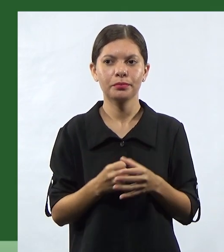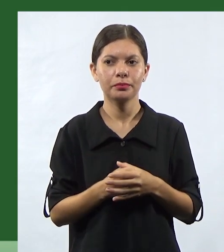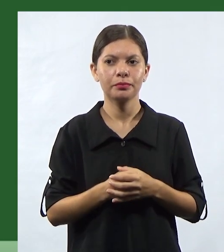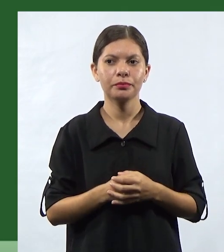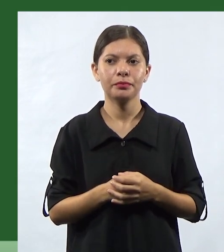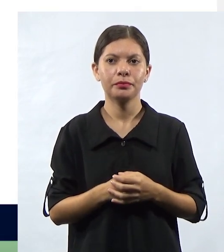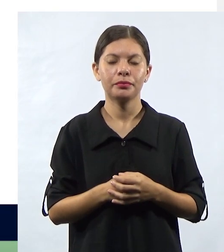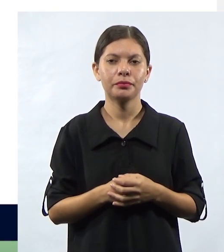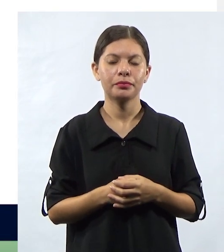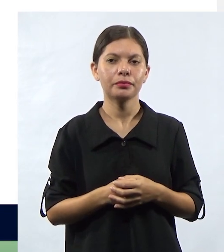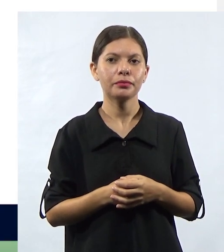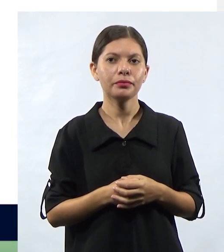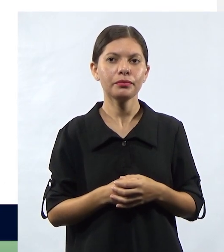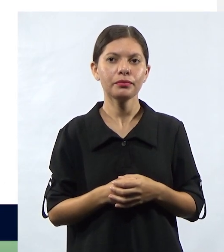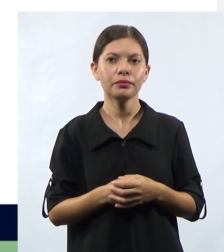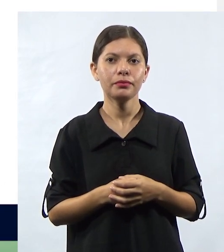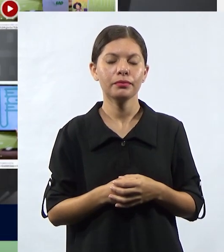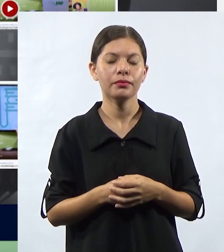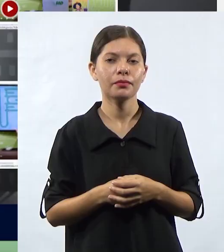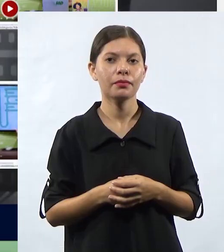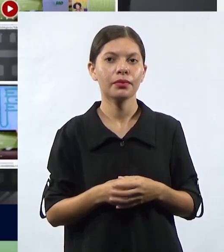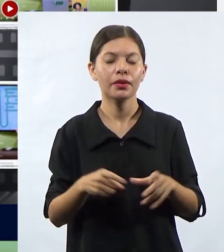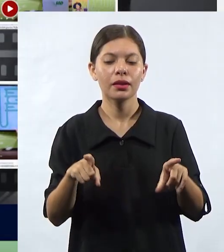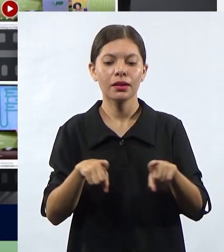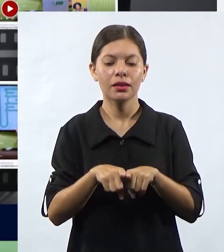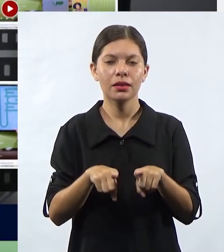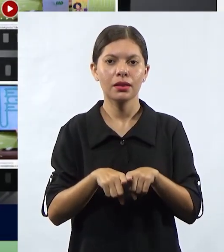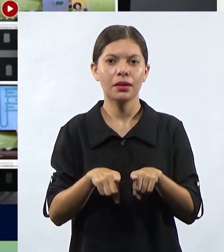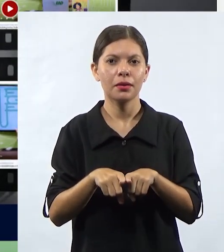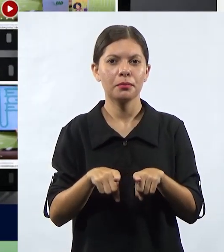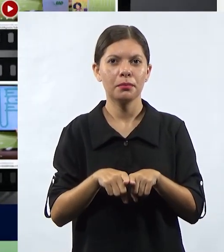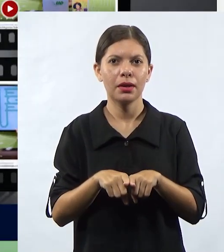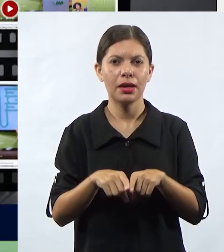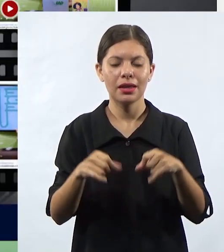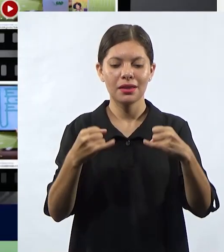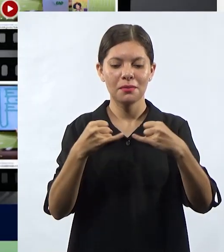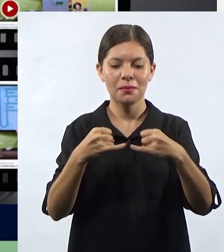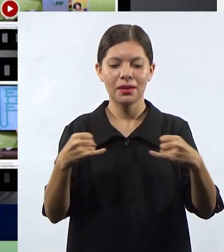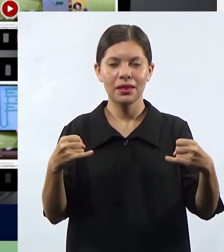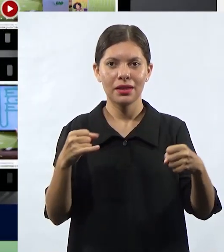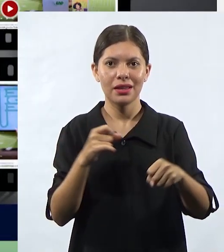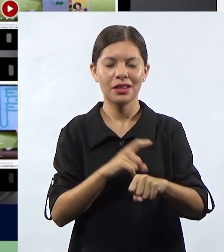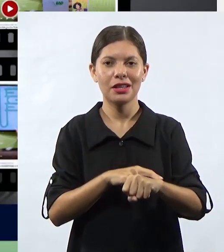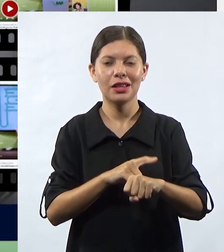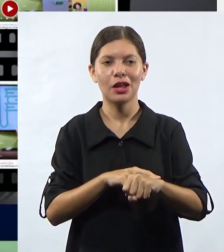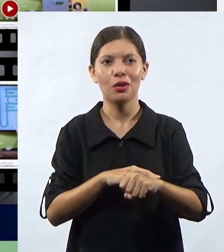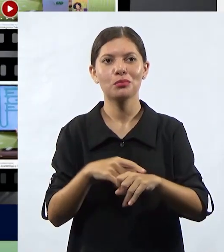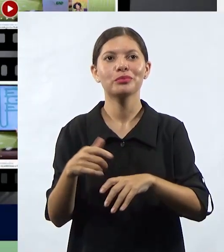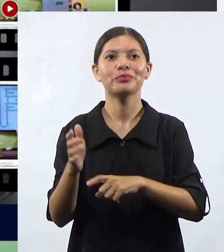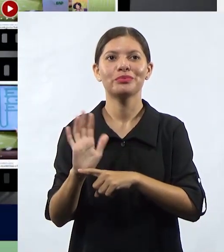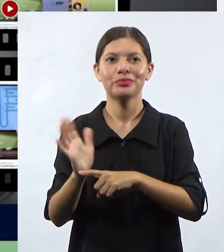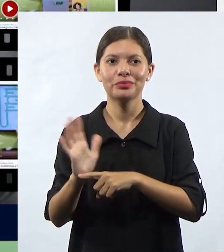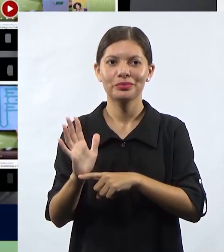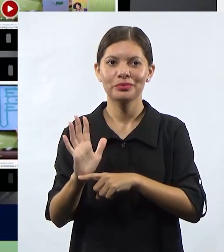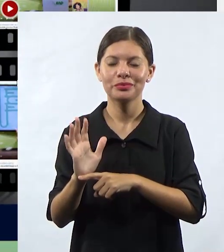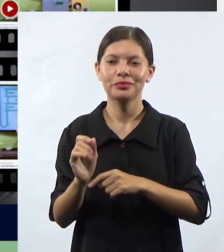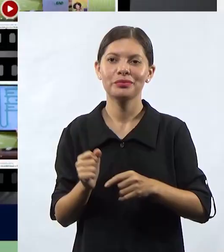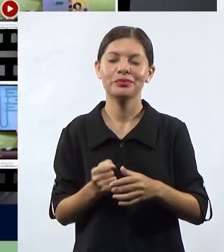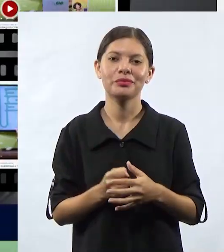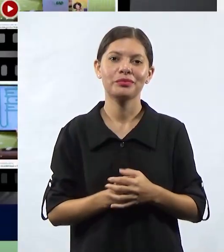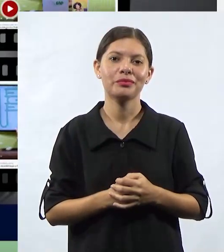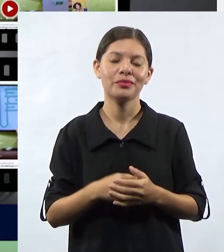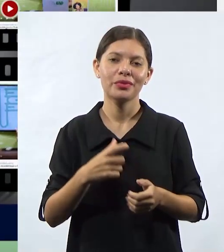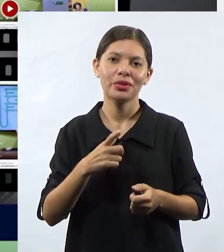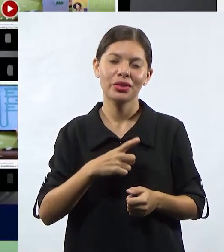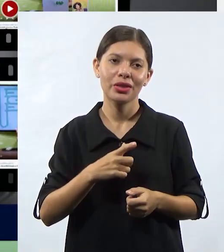objetivas. A gente tem aqui um outro que também foi feito no Geniali, aí uma linha do tempo de vídeo. Uma linha do